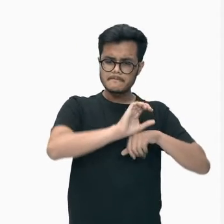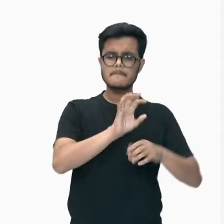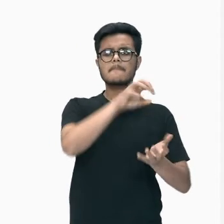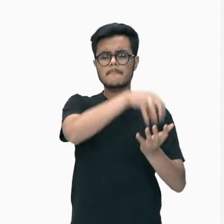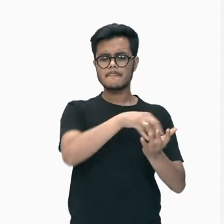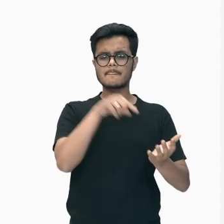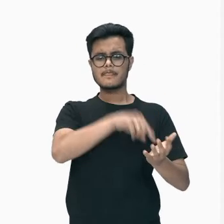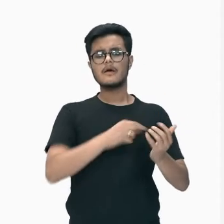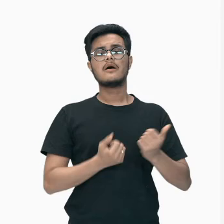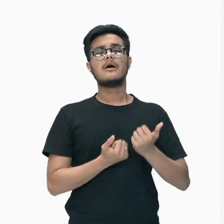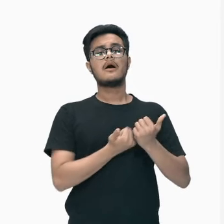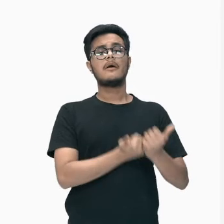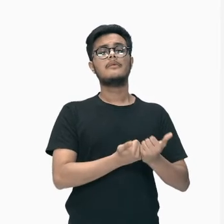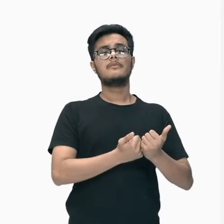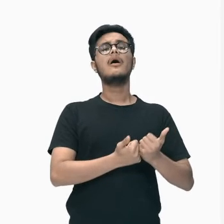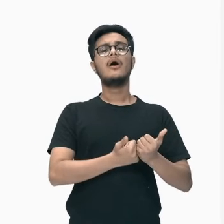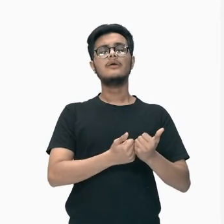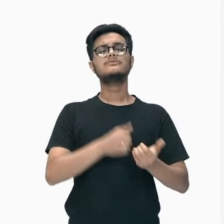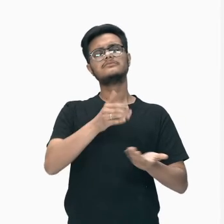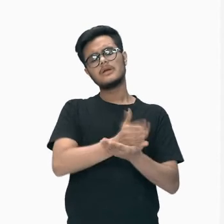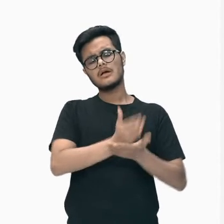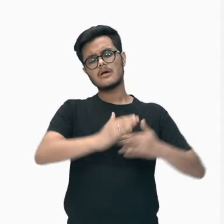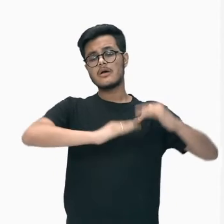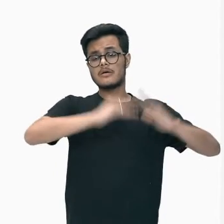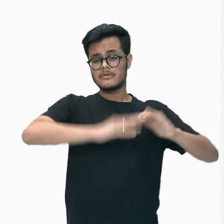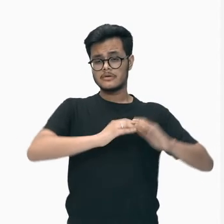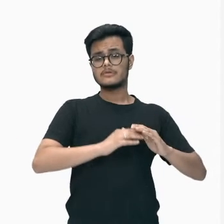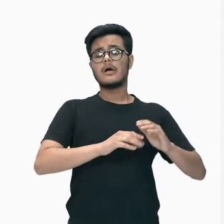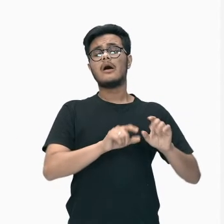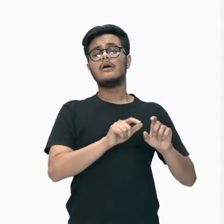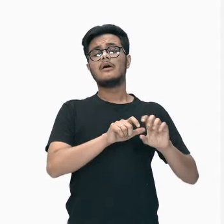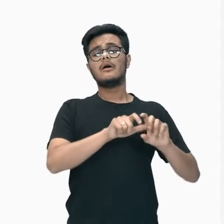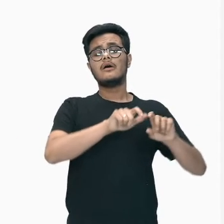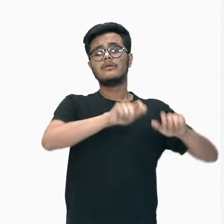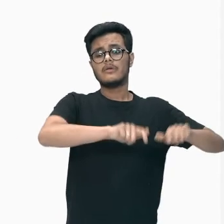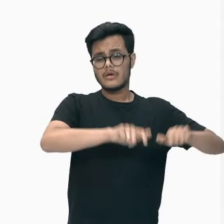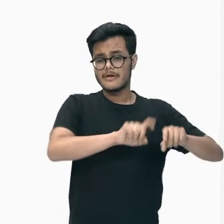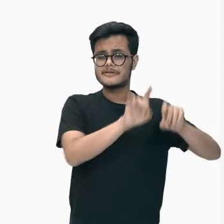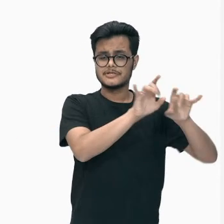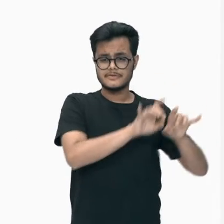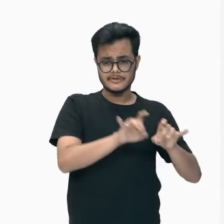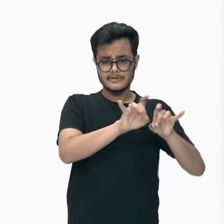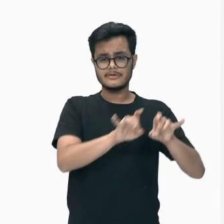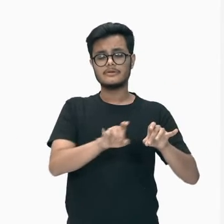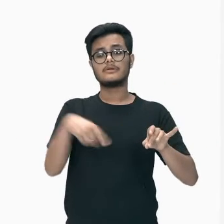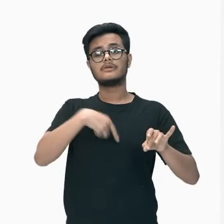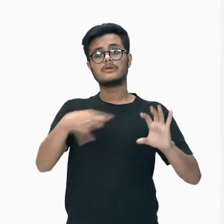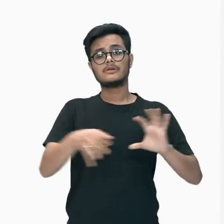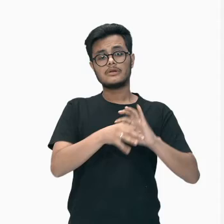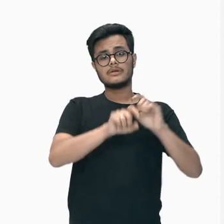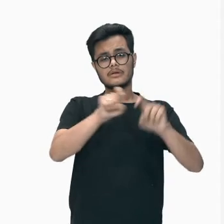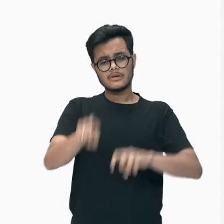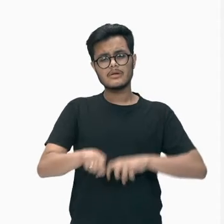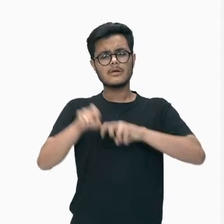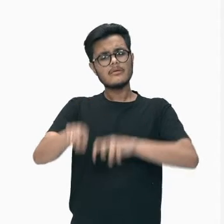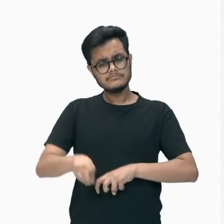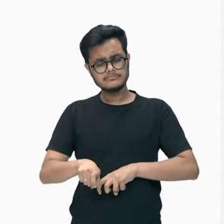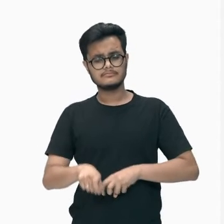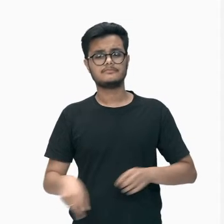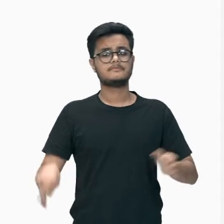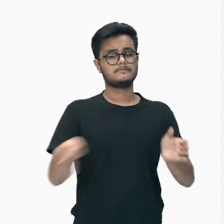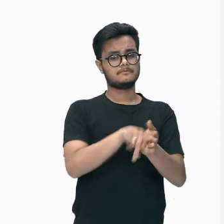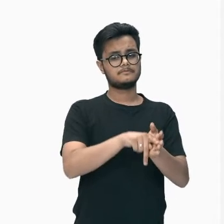tinham apoio de profissionais liberais, né, urbanos, unidos à agricultura